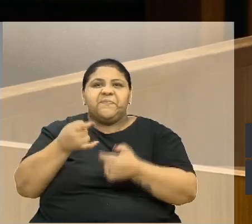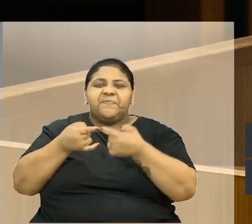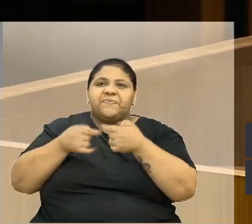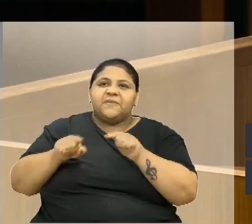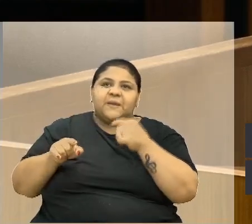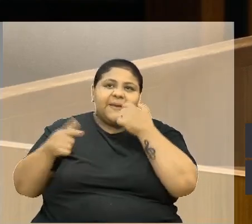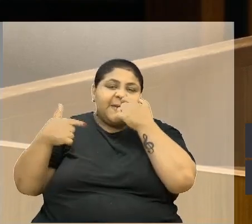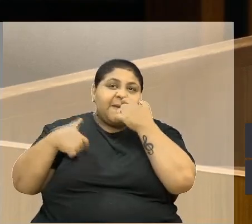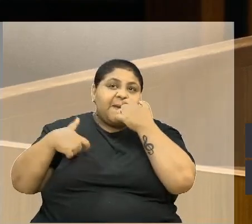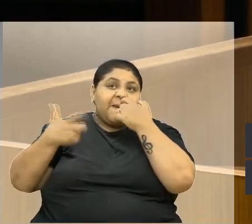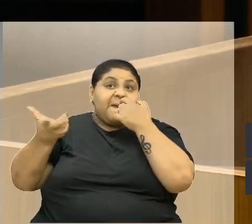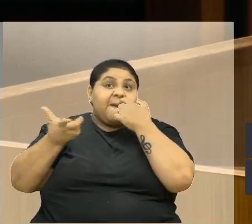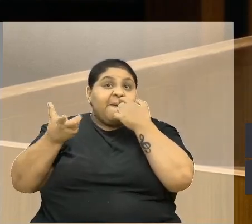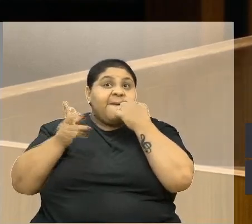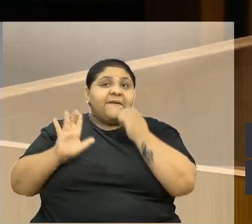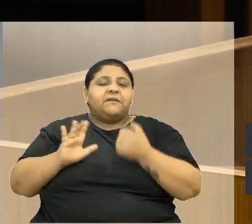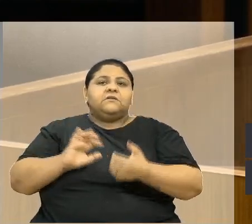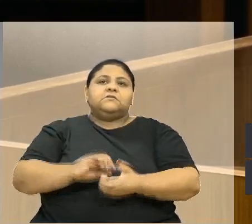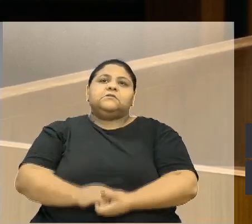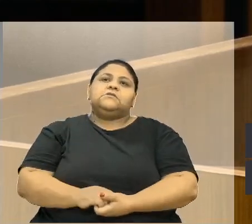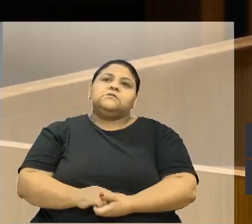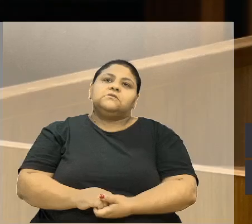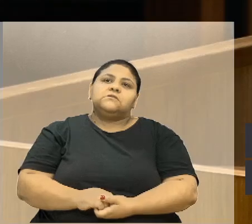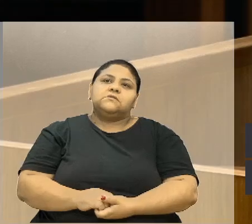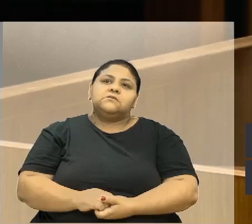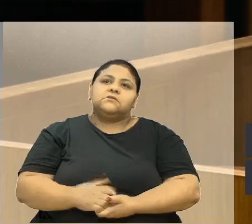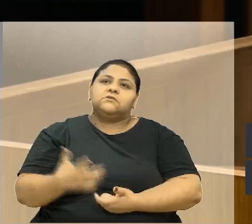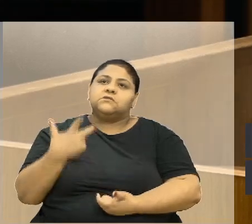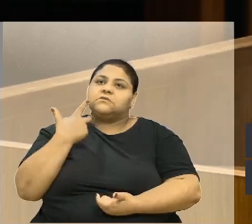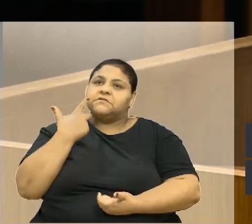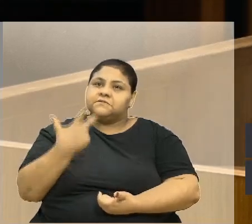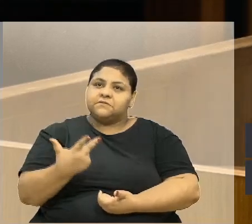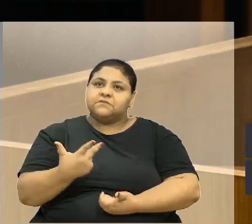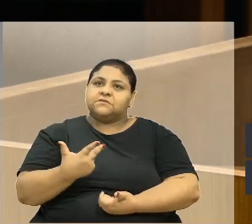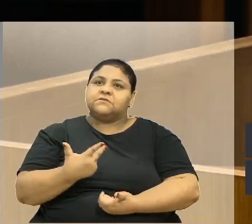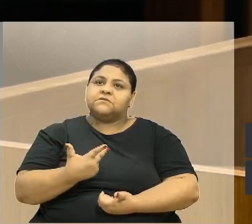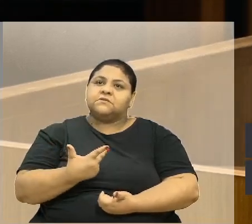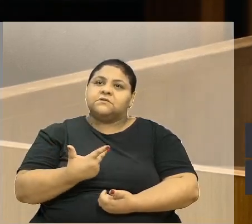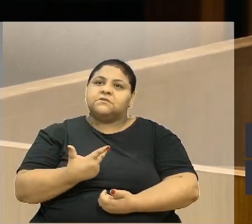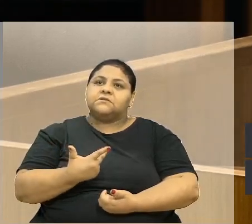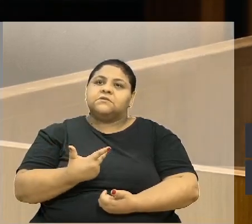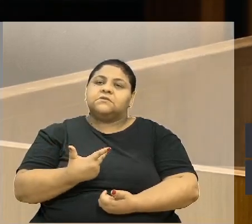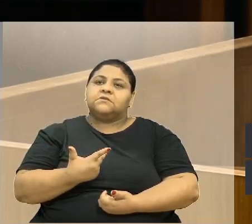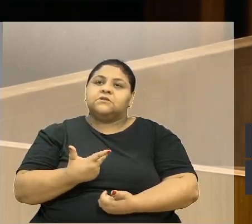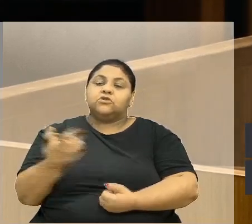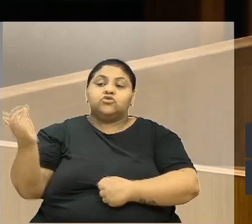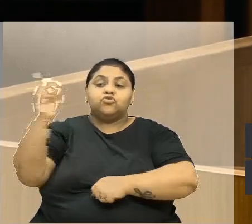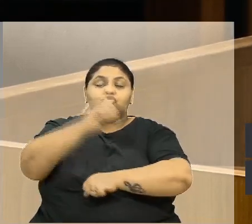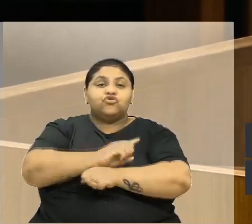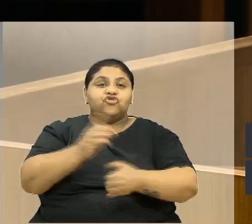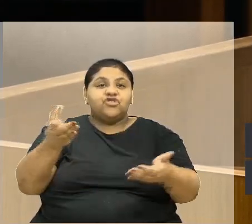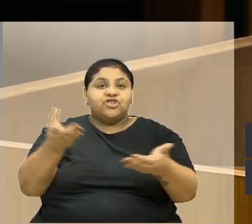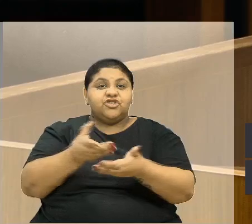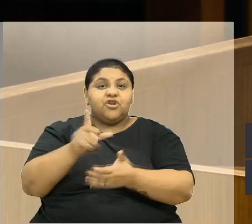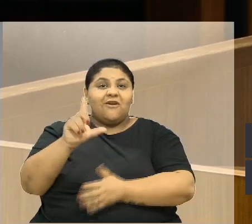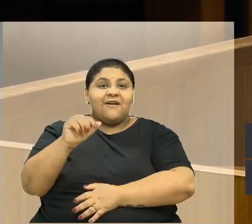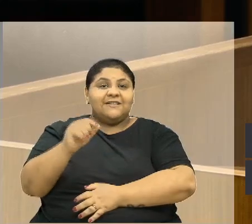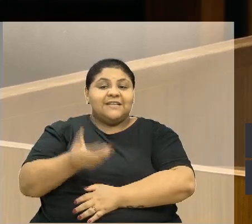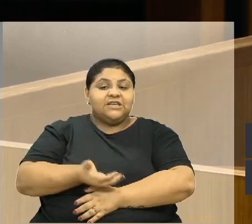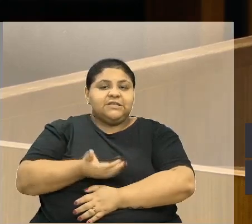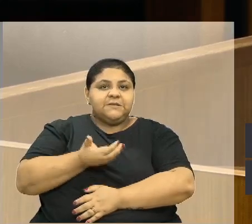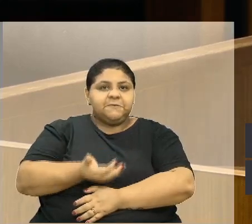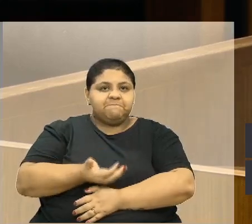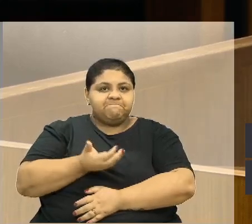Mas eu quero falar especificamente da data de hoje, dia 10 de